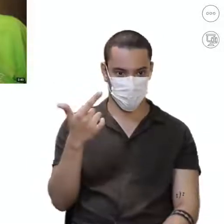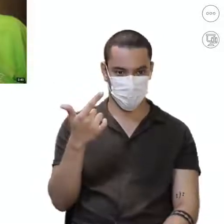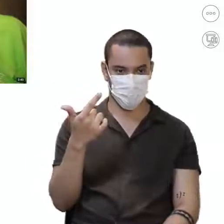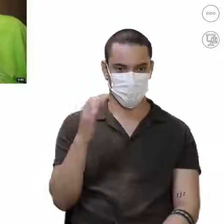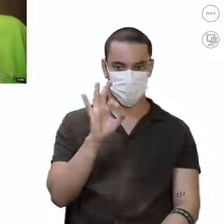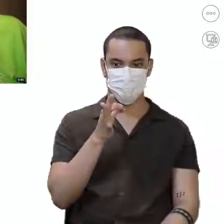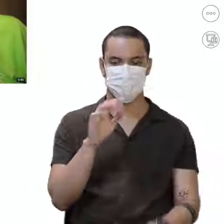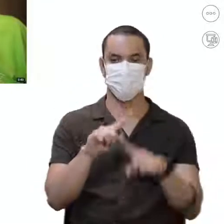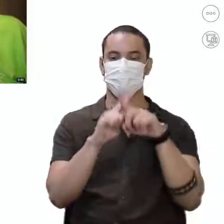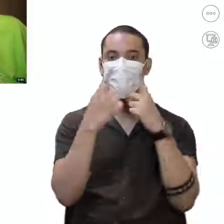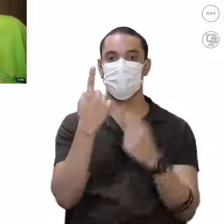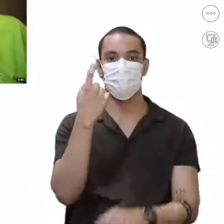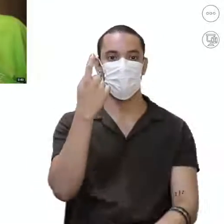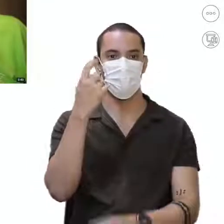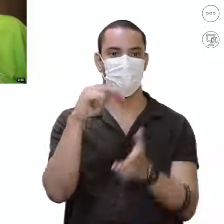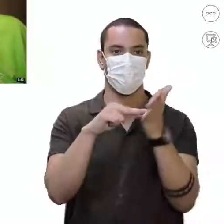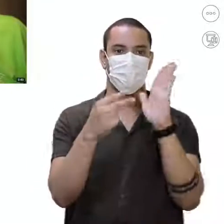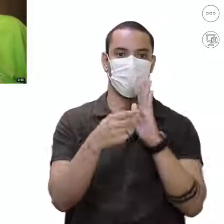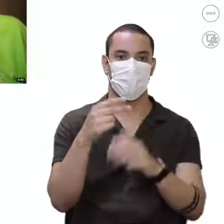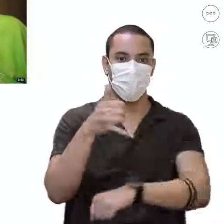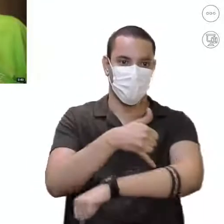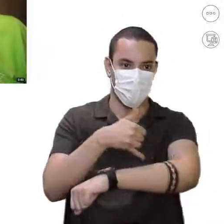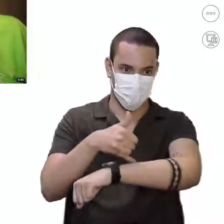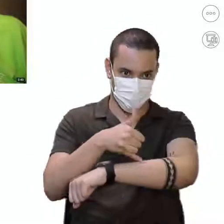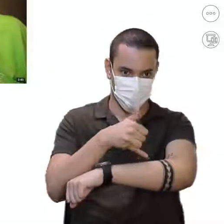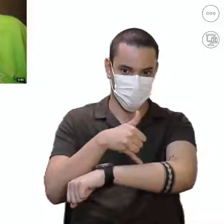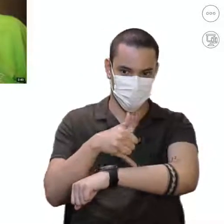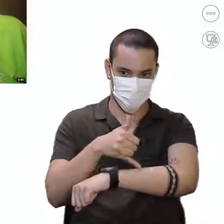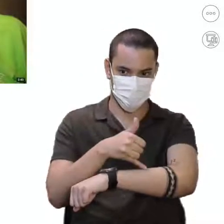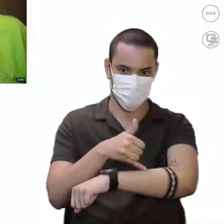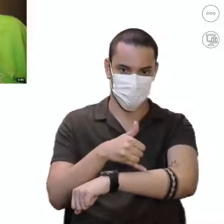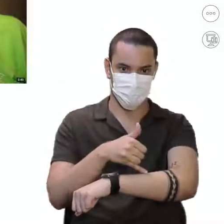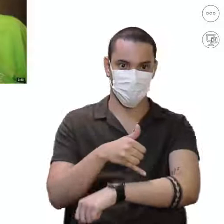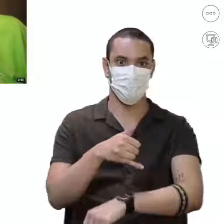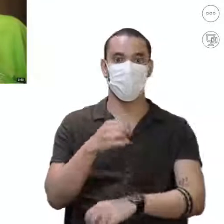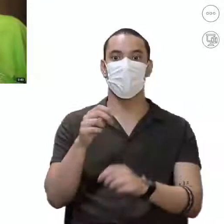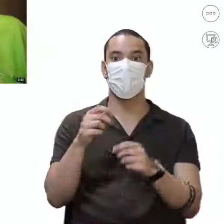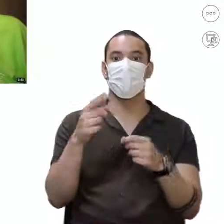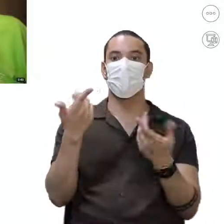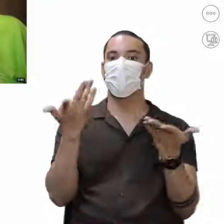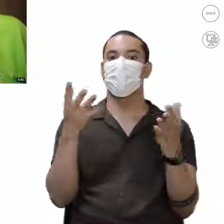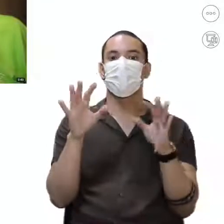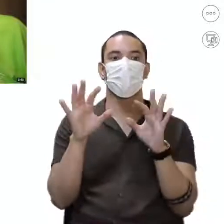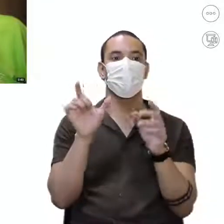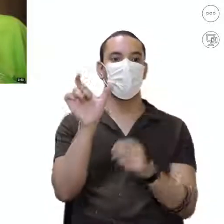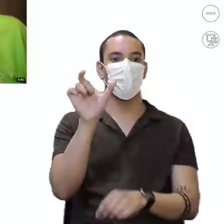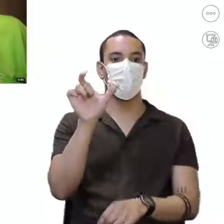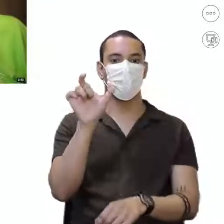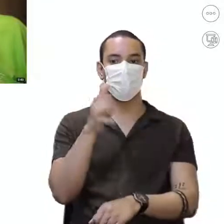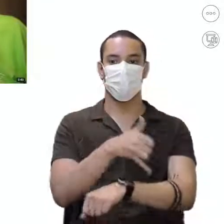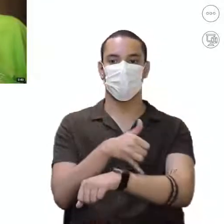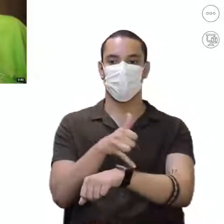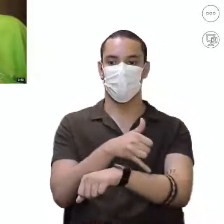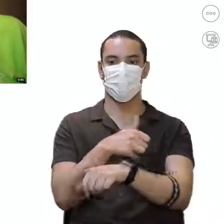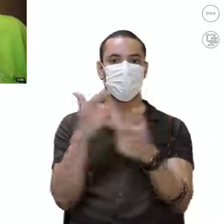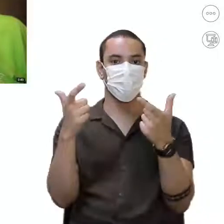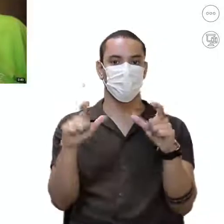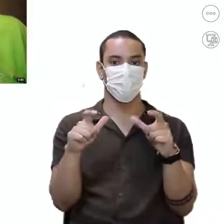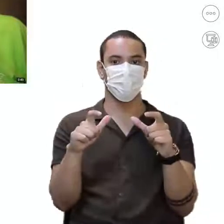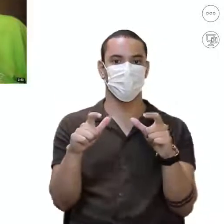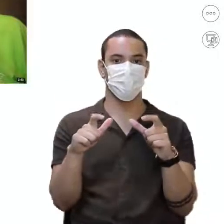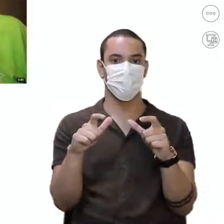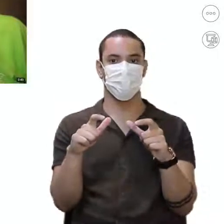certo? Mas só uma é quando ele fez a sua primeira tatuagem. Procura a palavra tatuagem no texto. Escaneia aí a palavra, tá